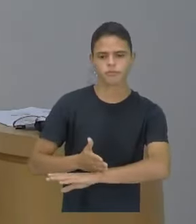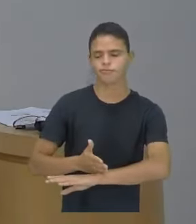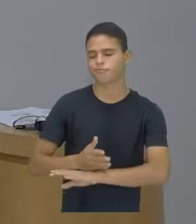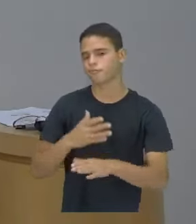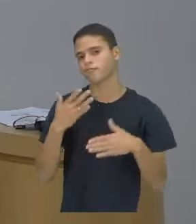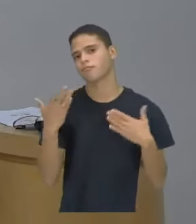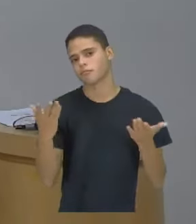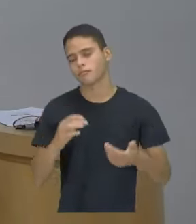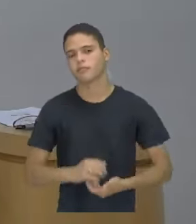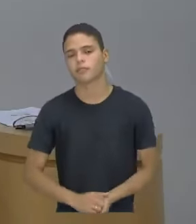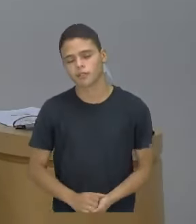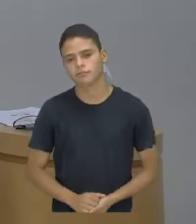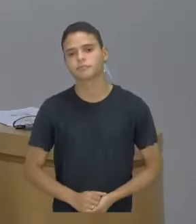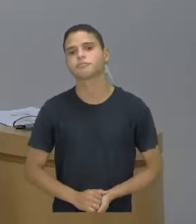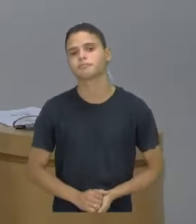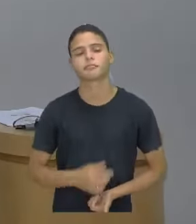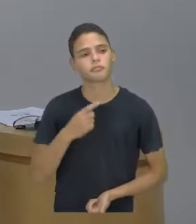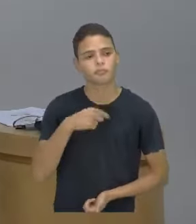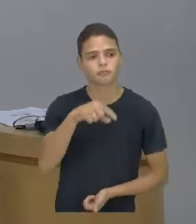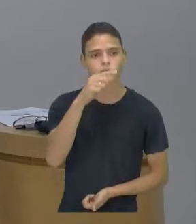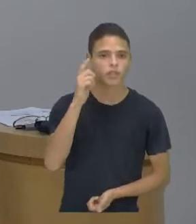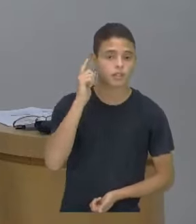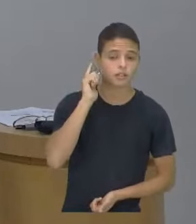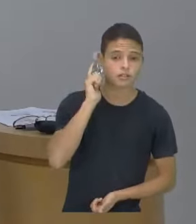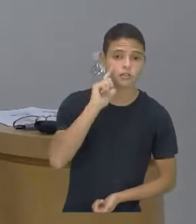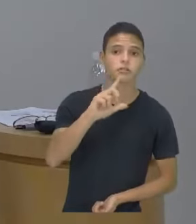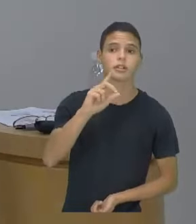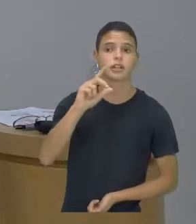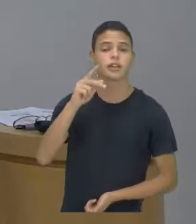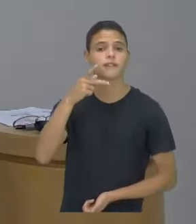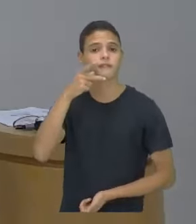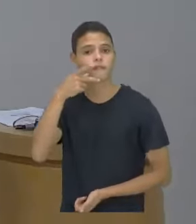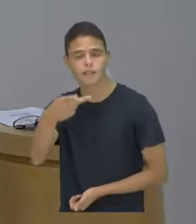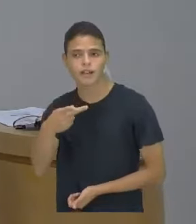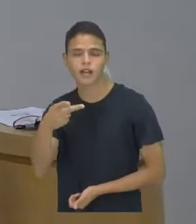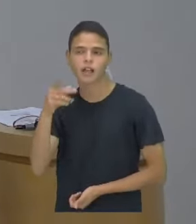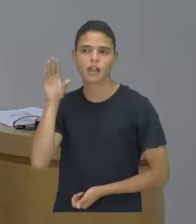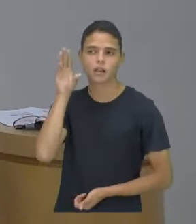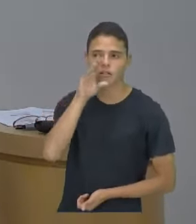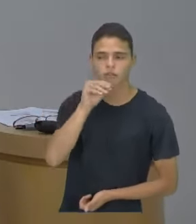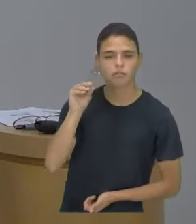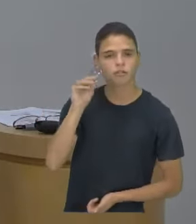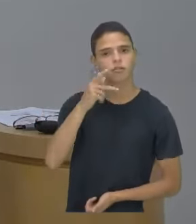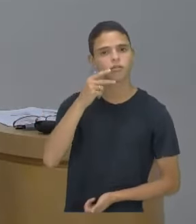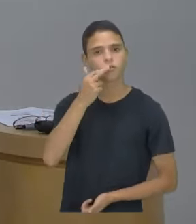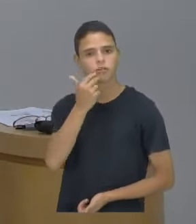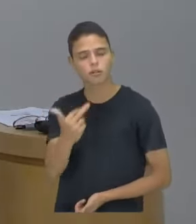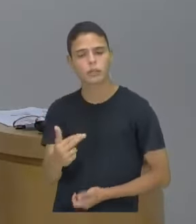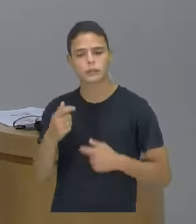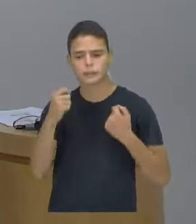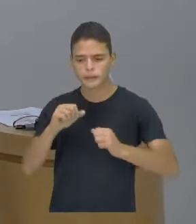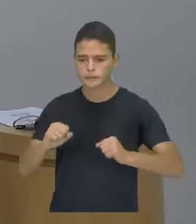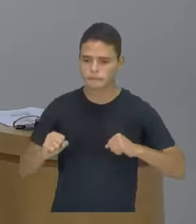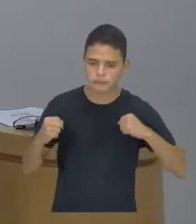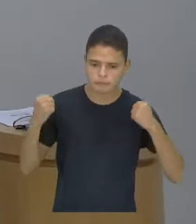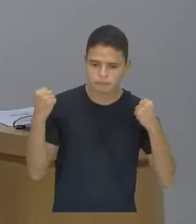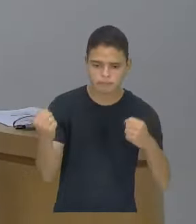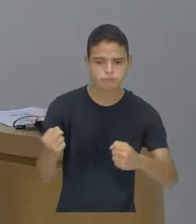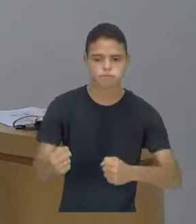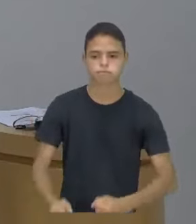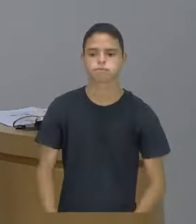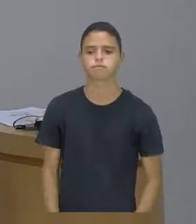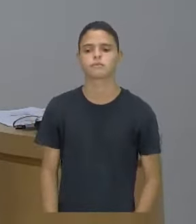jeito, pessoal, para eu conseguir falar um idioma, aprender um idioma, eu tenho que ter bastante exposição a ele, né,